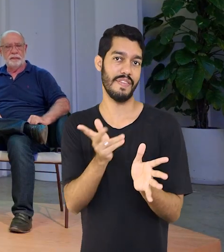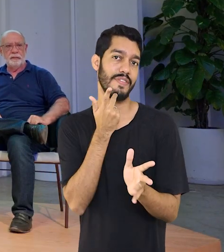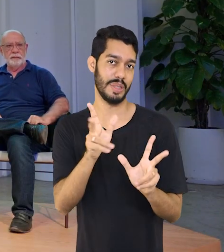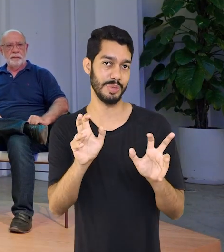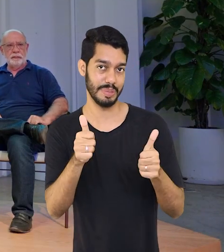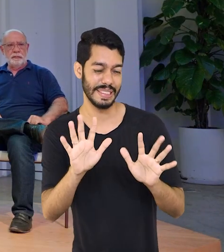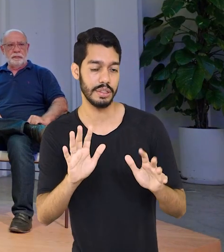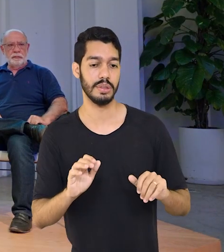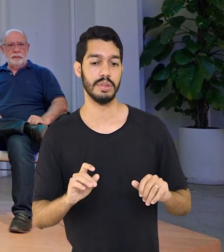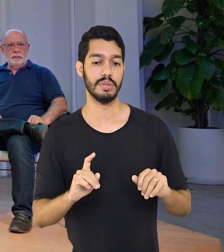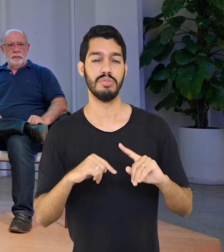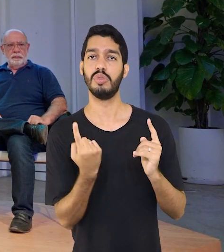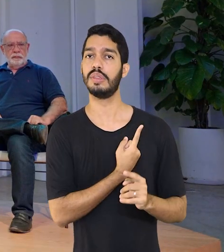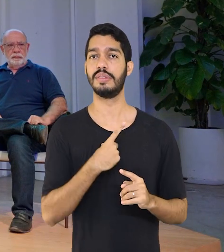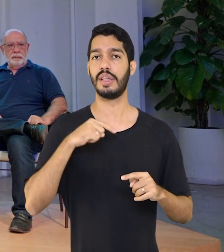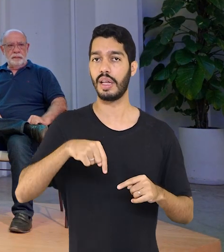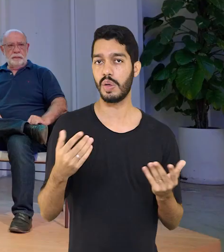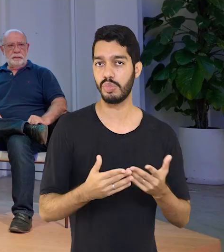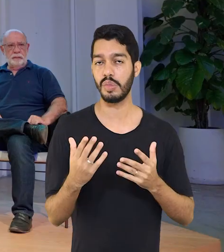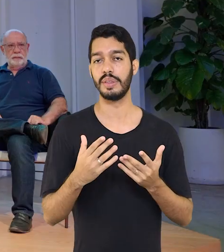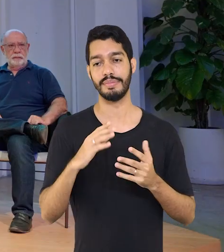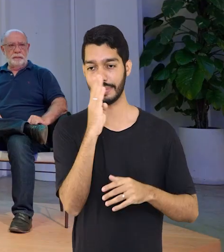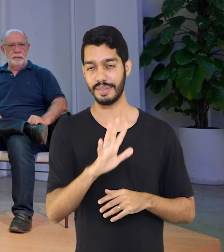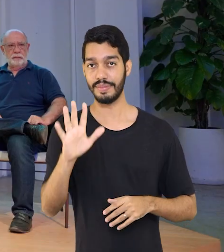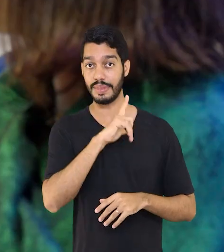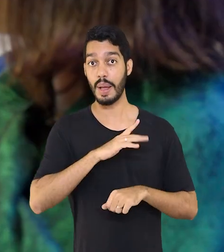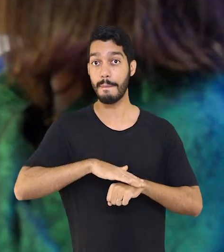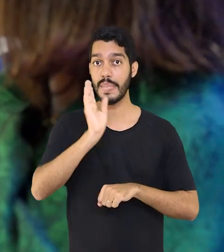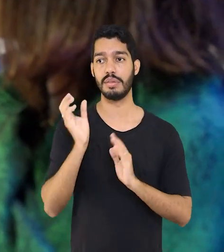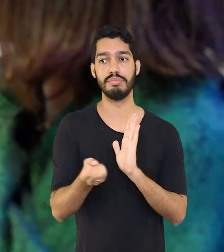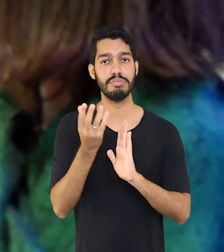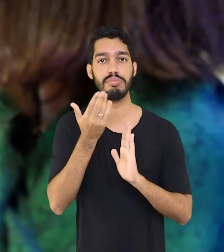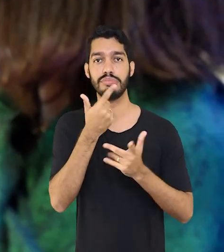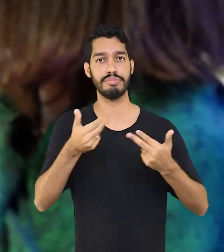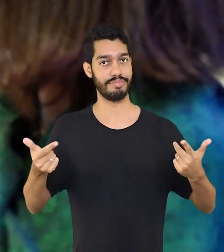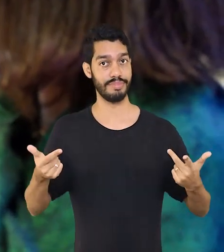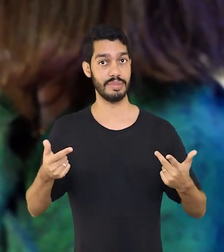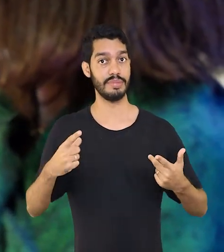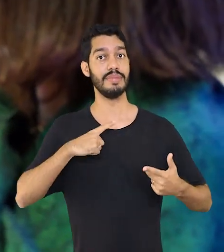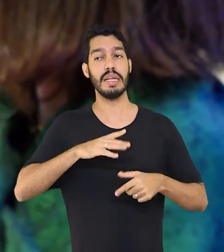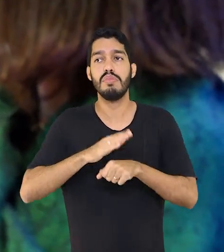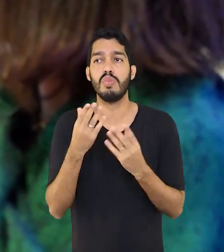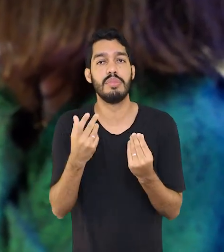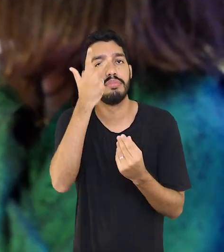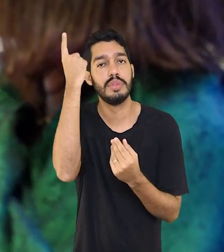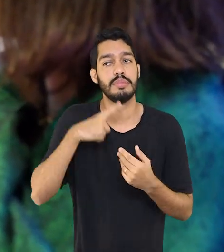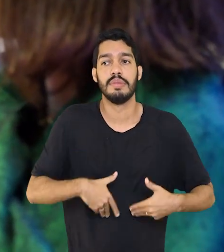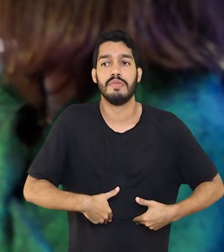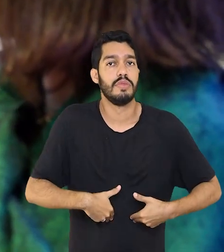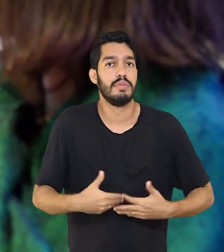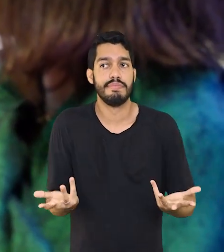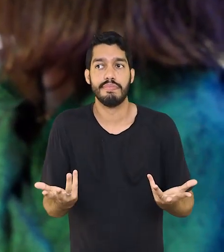também um pouco sobre isso. Então, a gente tem o Brasil hoje como um dos maiores produtores de alimentos, e a gente tem muita gente ainda